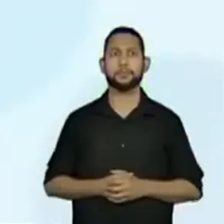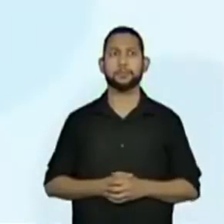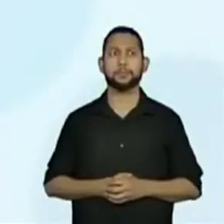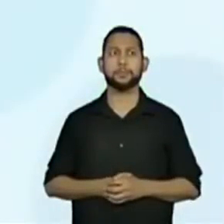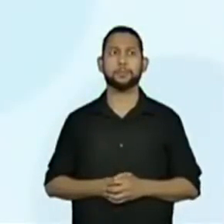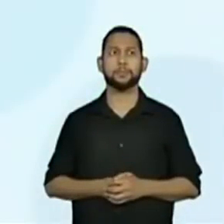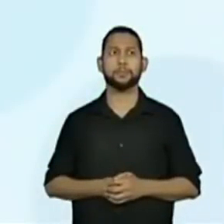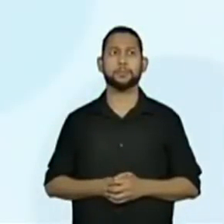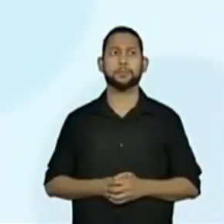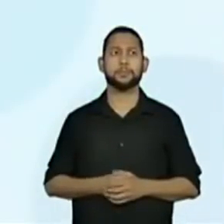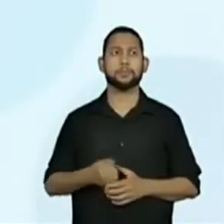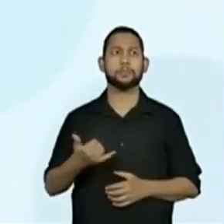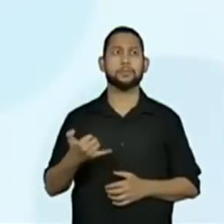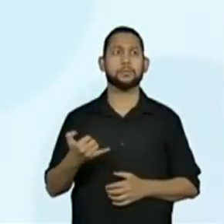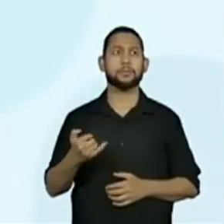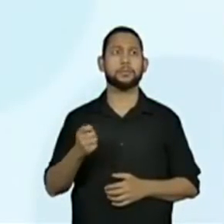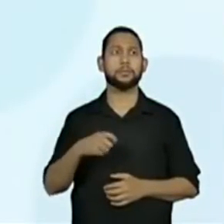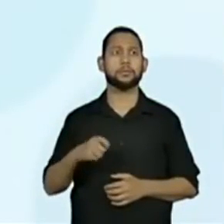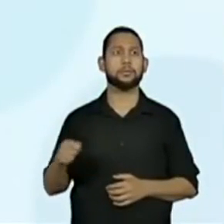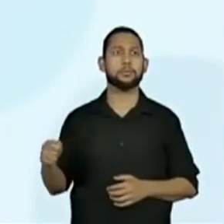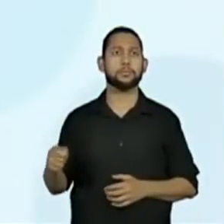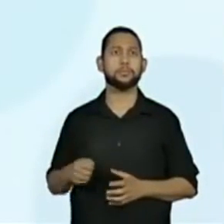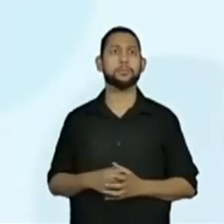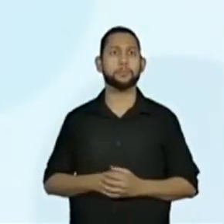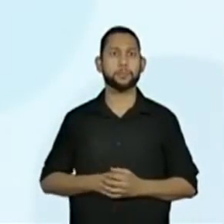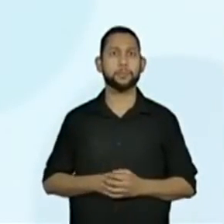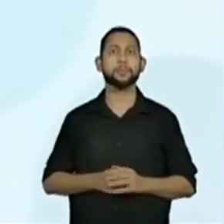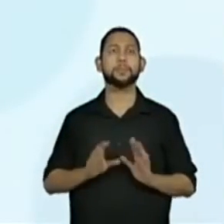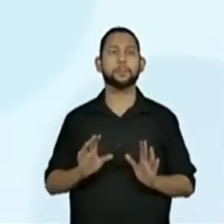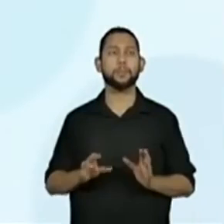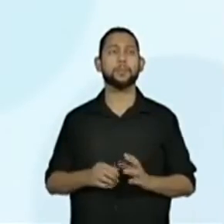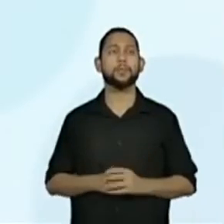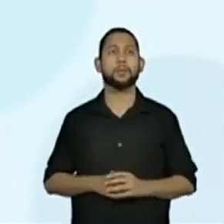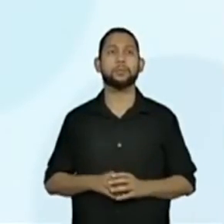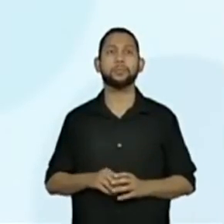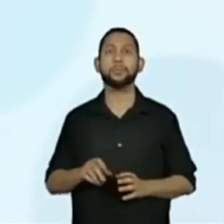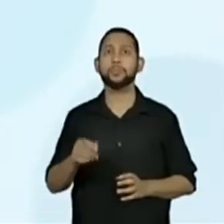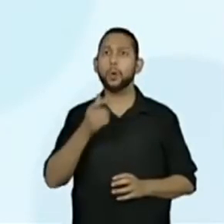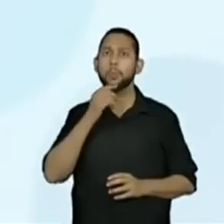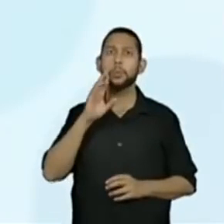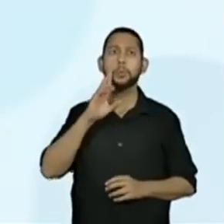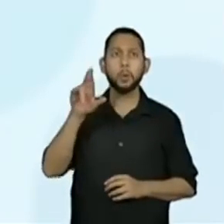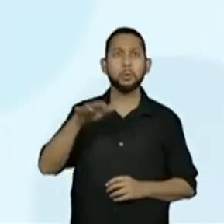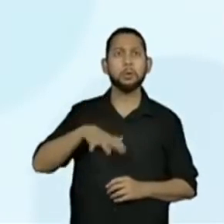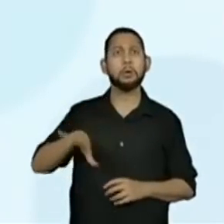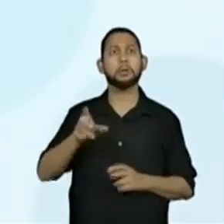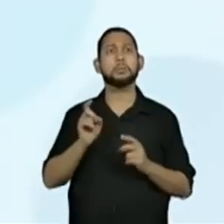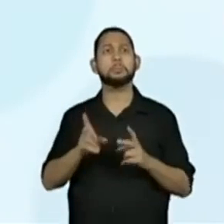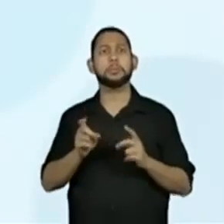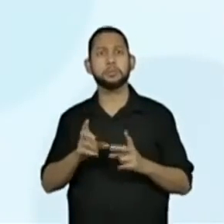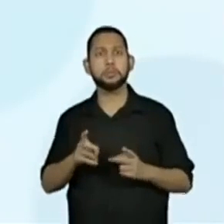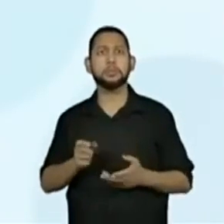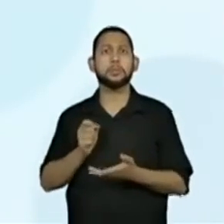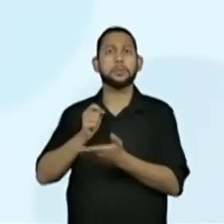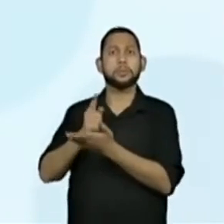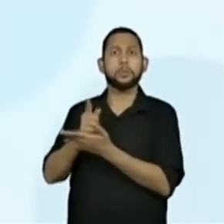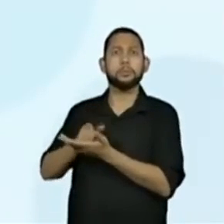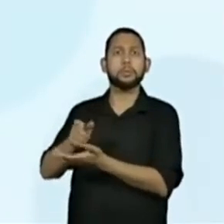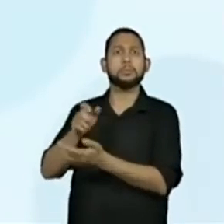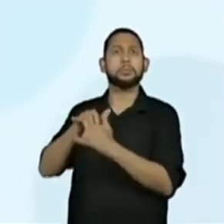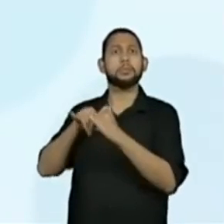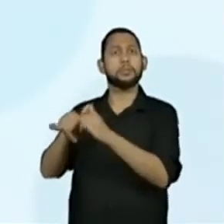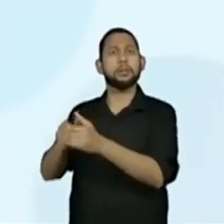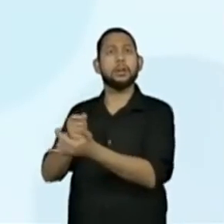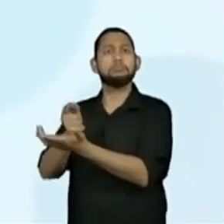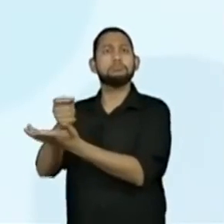vou pegar aqui a minha caneta de marca-texto ó o senhor Pereira é proprietário de uma pizzaria e compra em Um